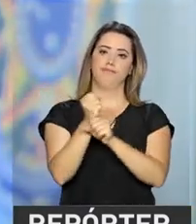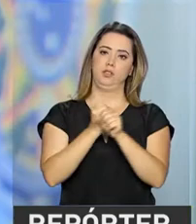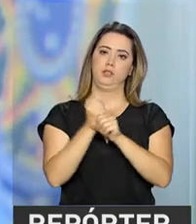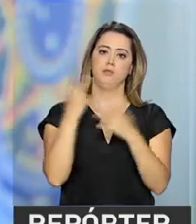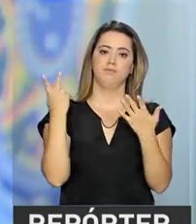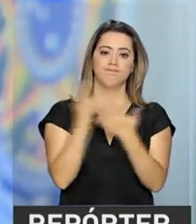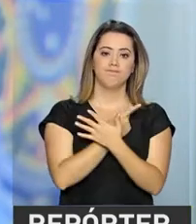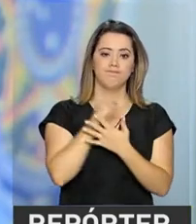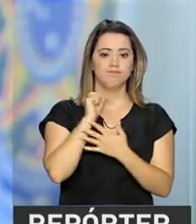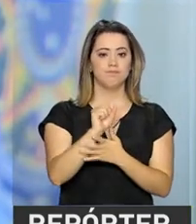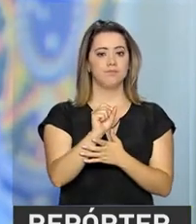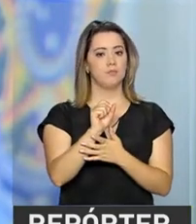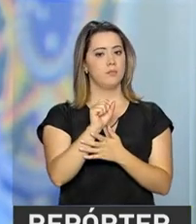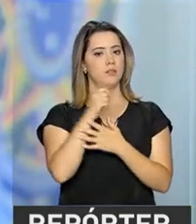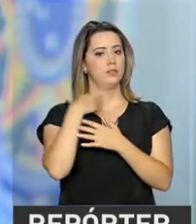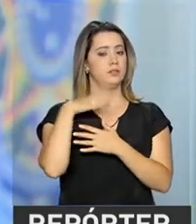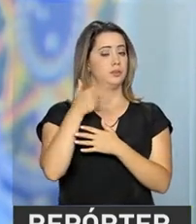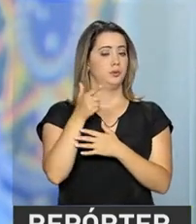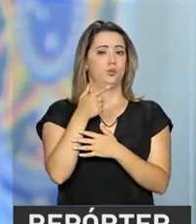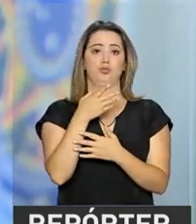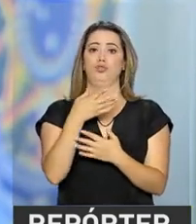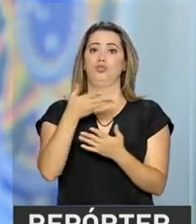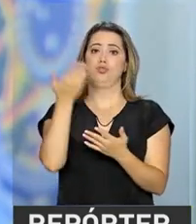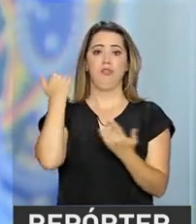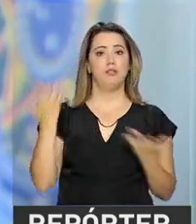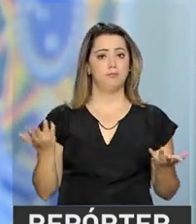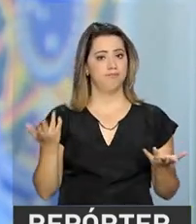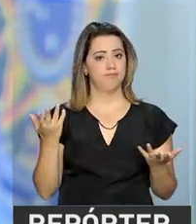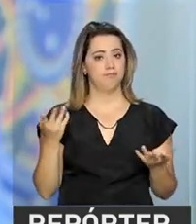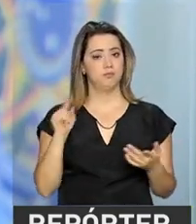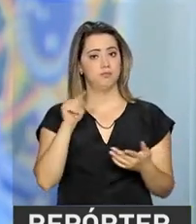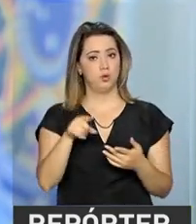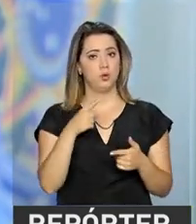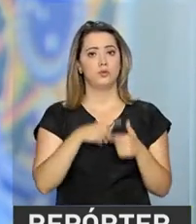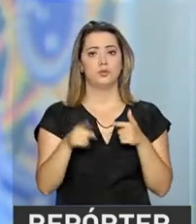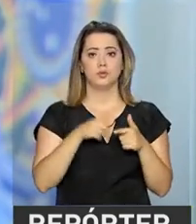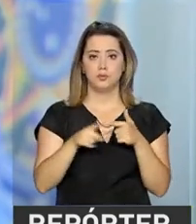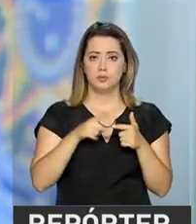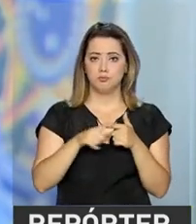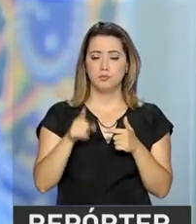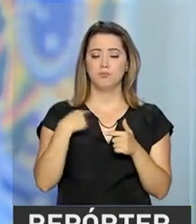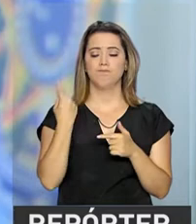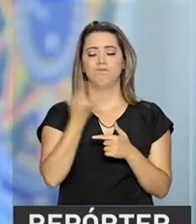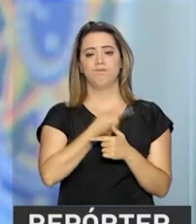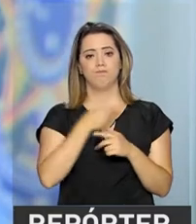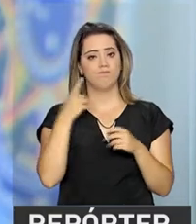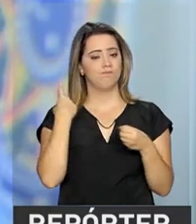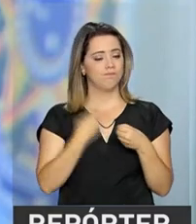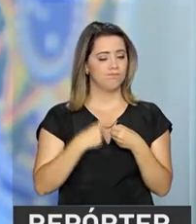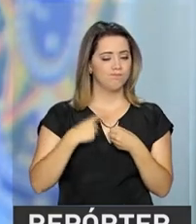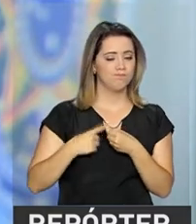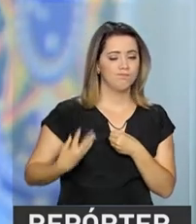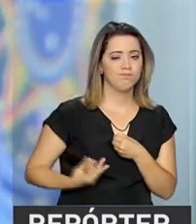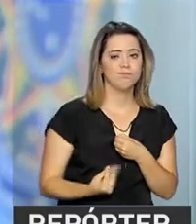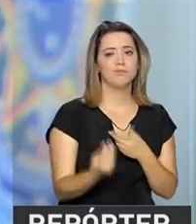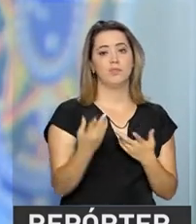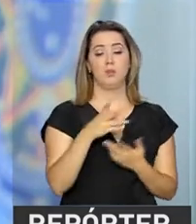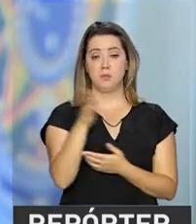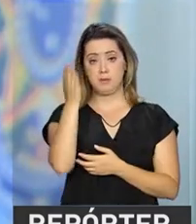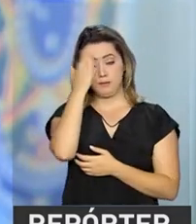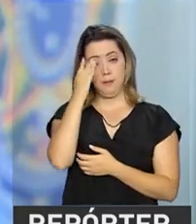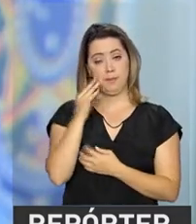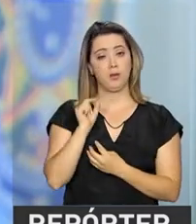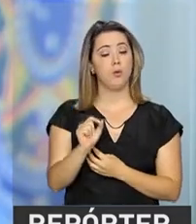volume que aumenta muito tempo não se via os danos foram muito a nossa cidade então vocês terem